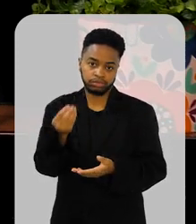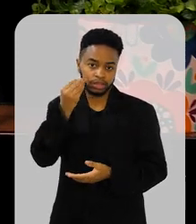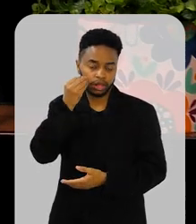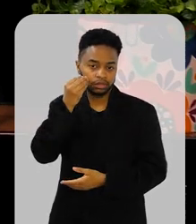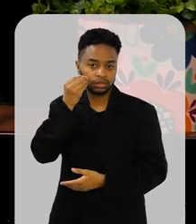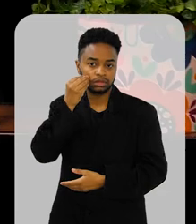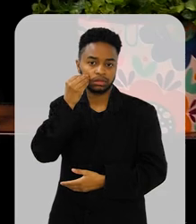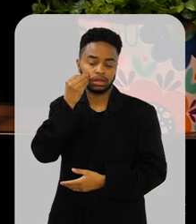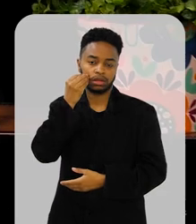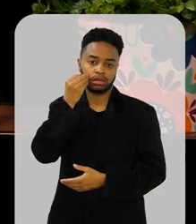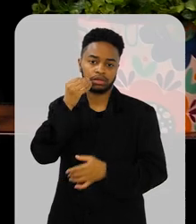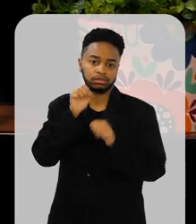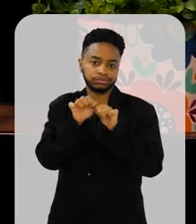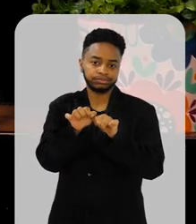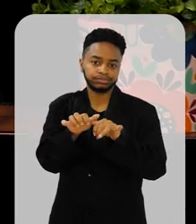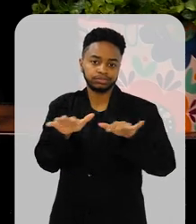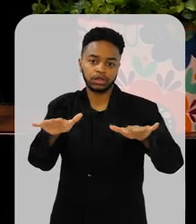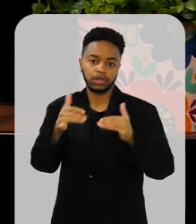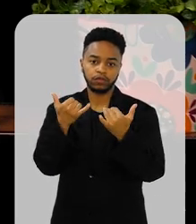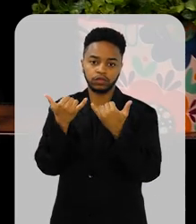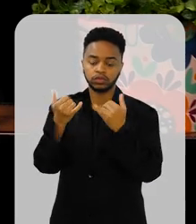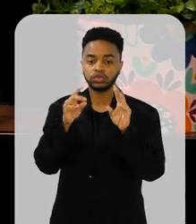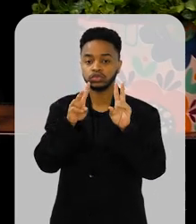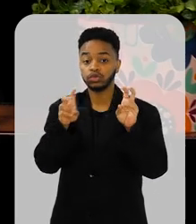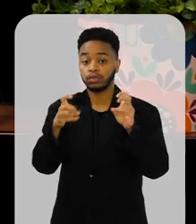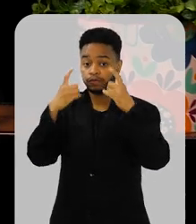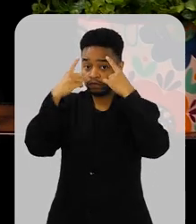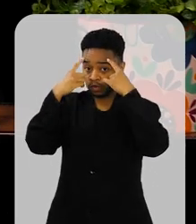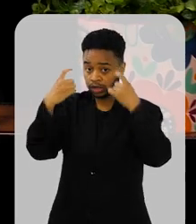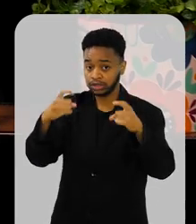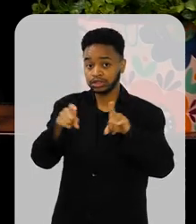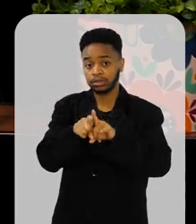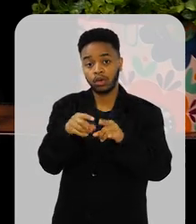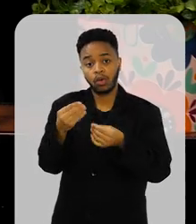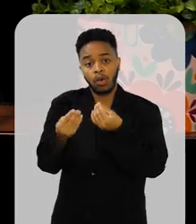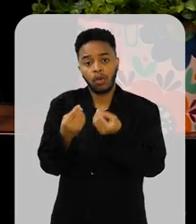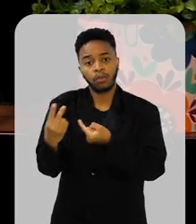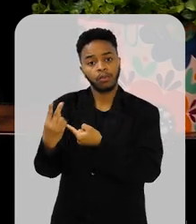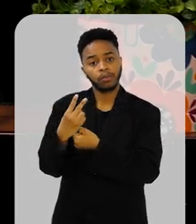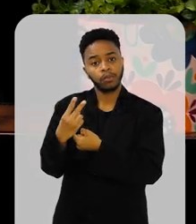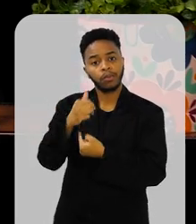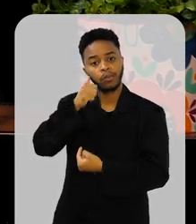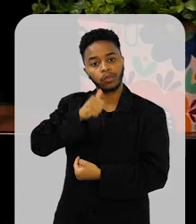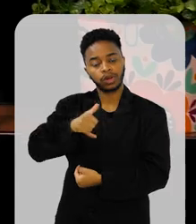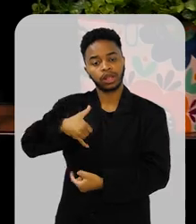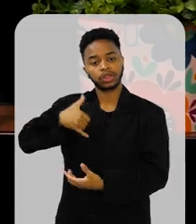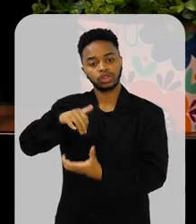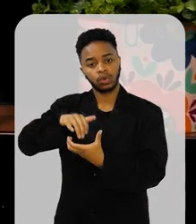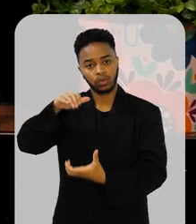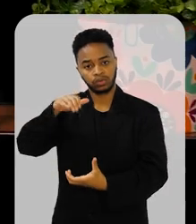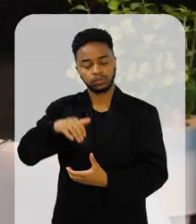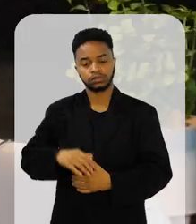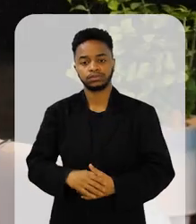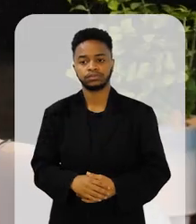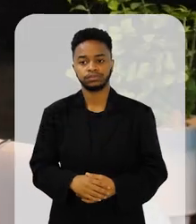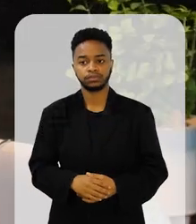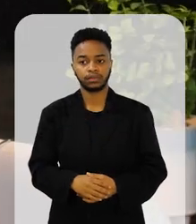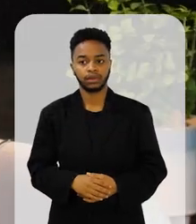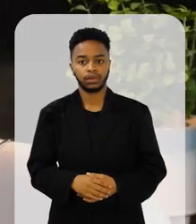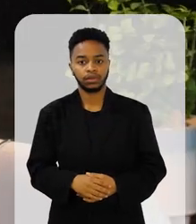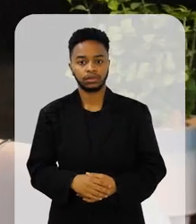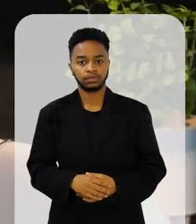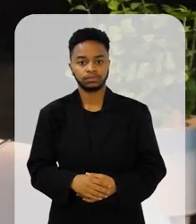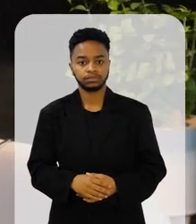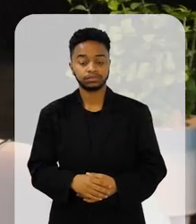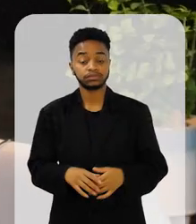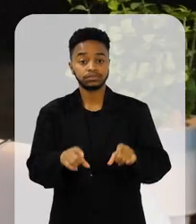que leve sobre a violência e as medidas protetivas contra as mulheres idosas. Que é